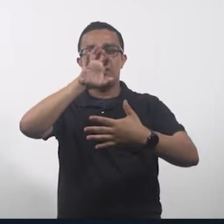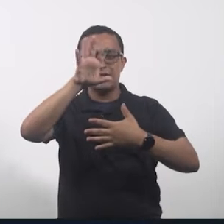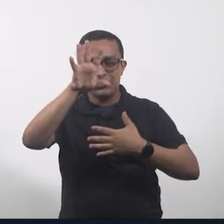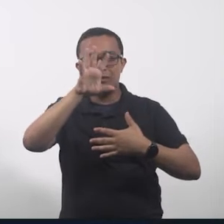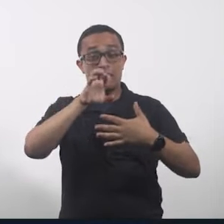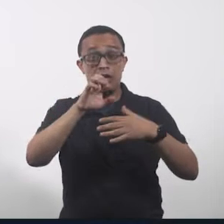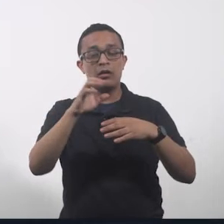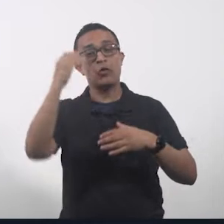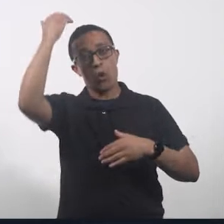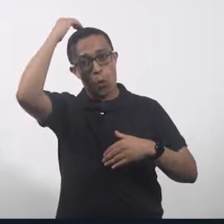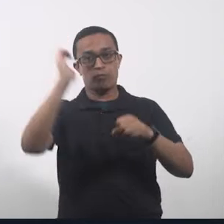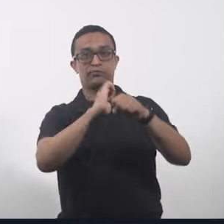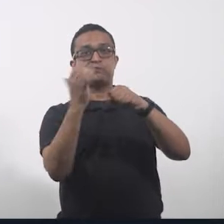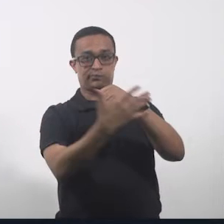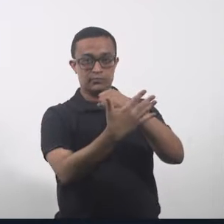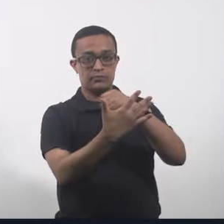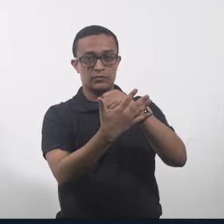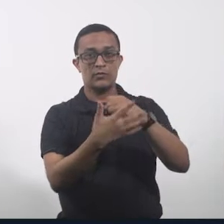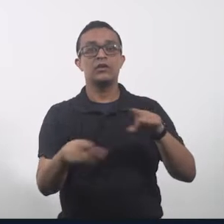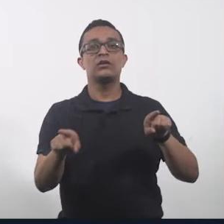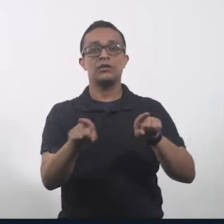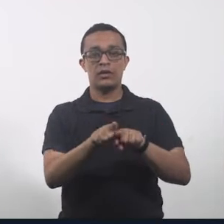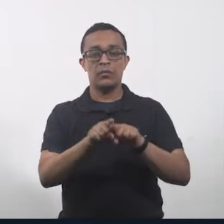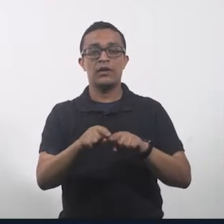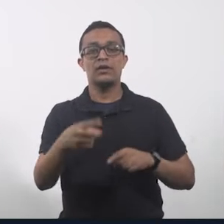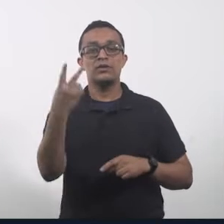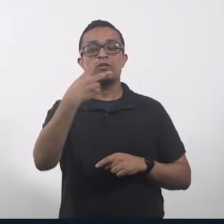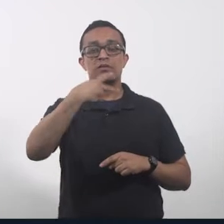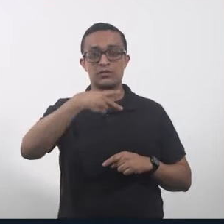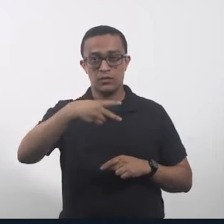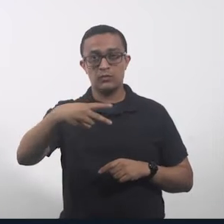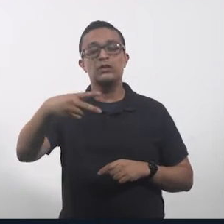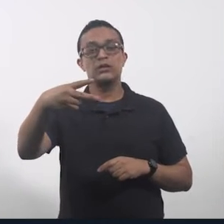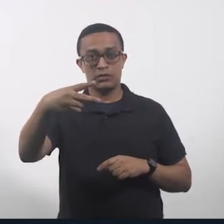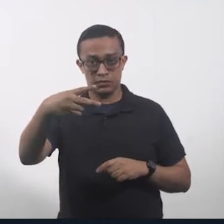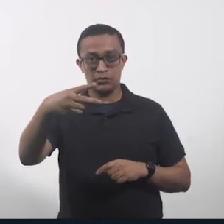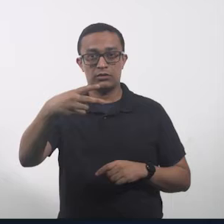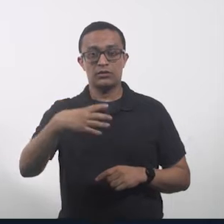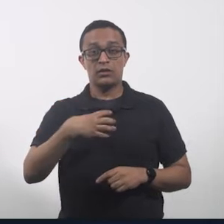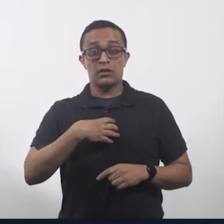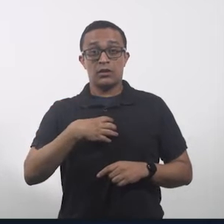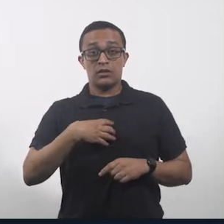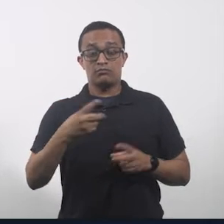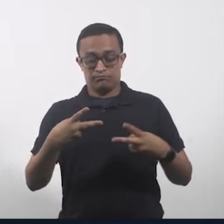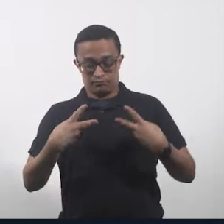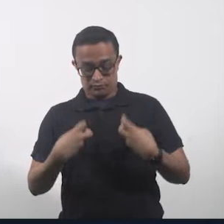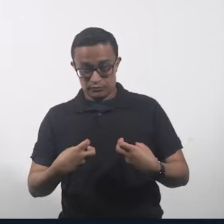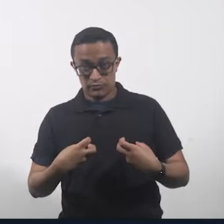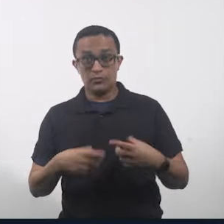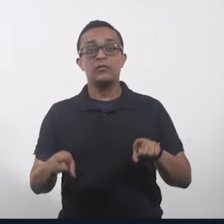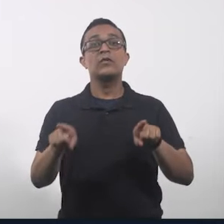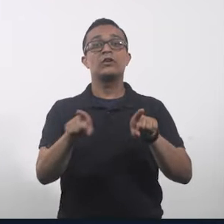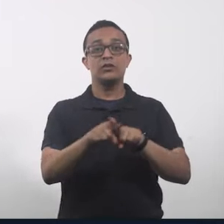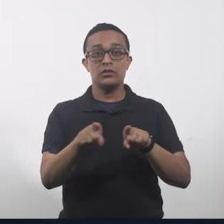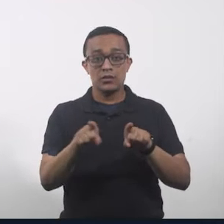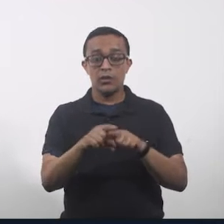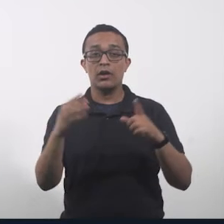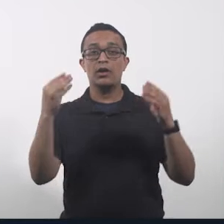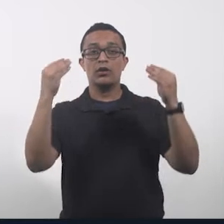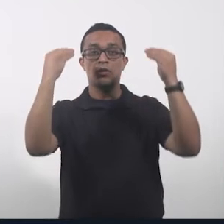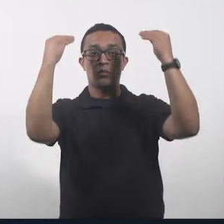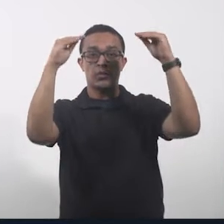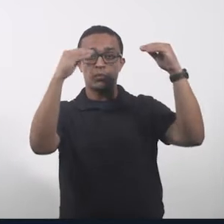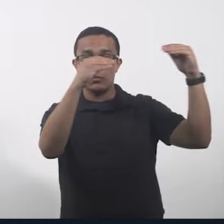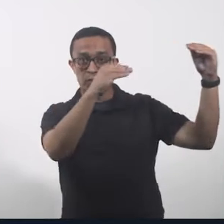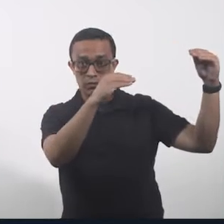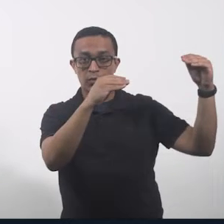por Covid-19, também segundo semana epidemiológica aí de início dos sintomas, e também marcados no gráfico os